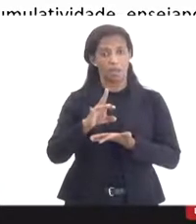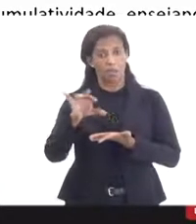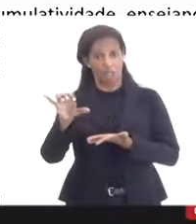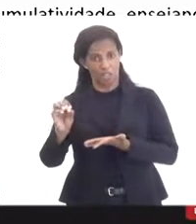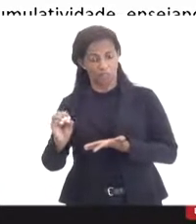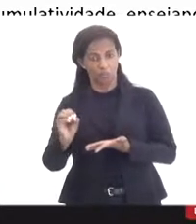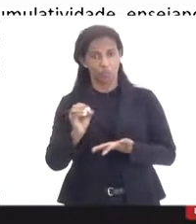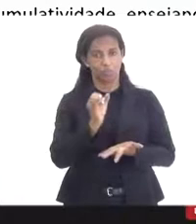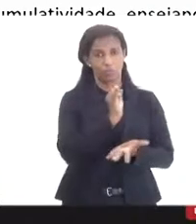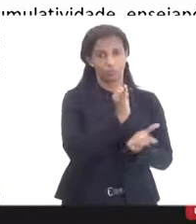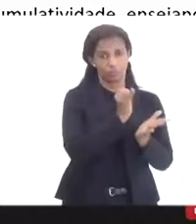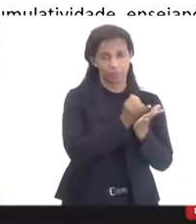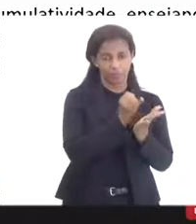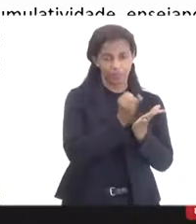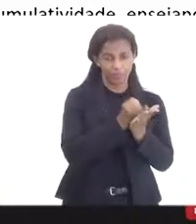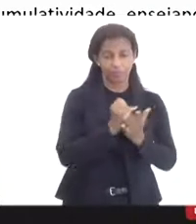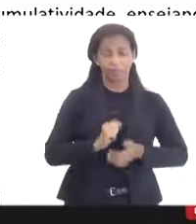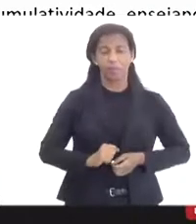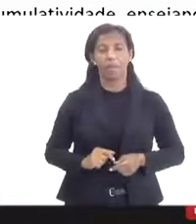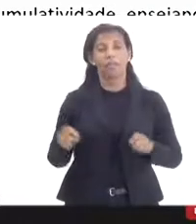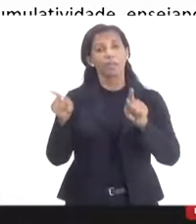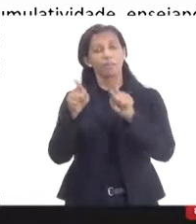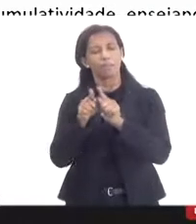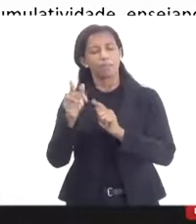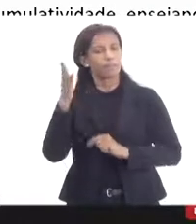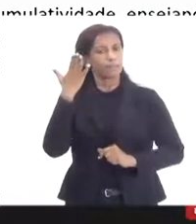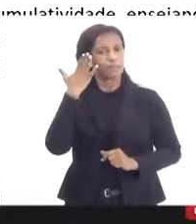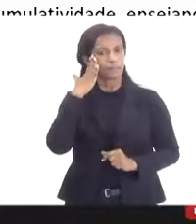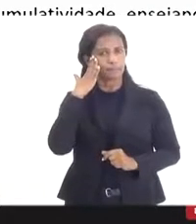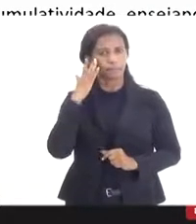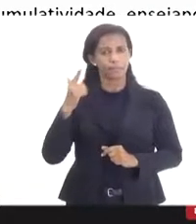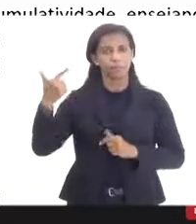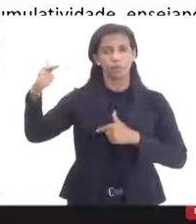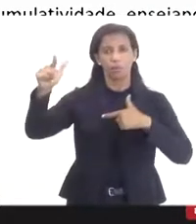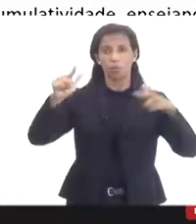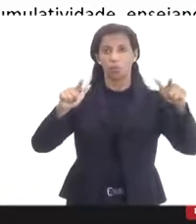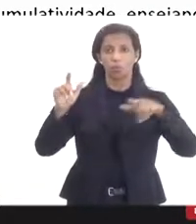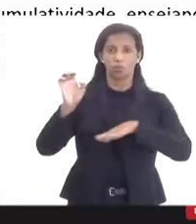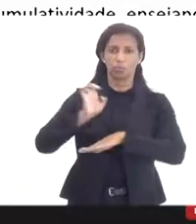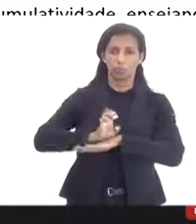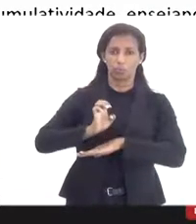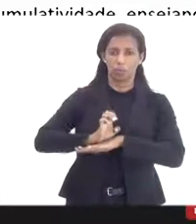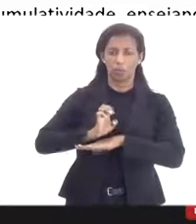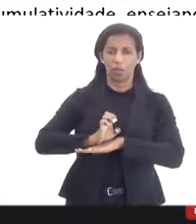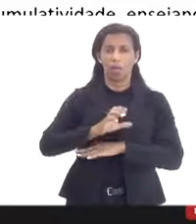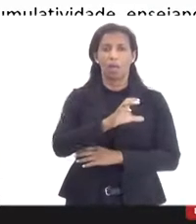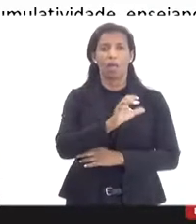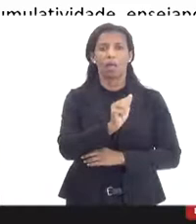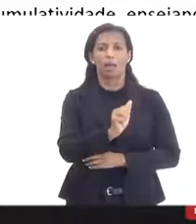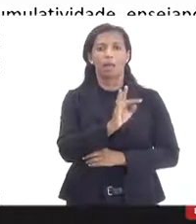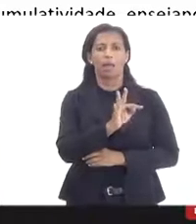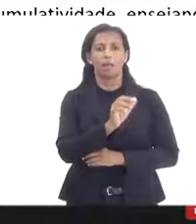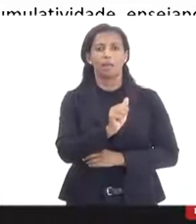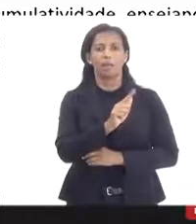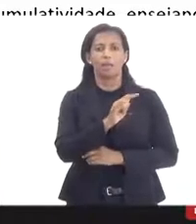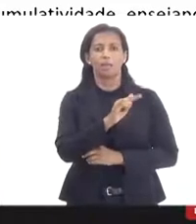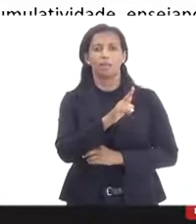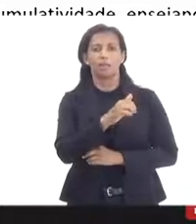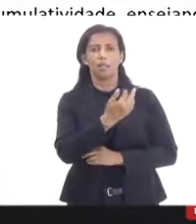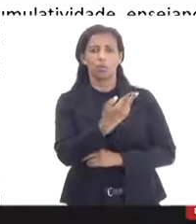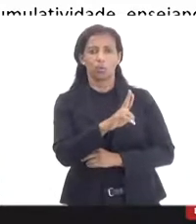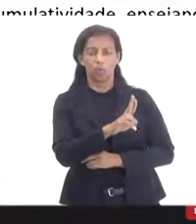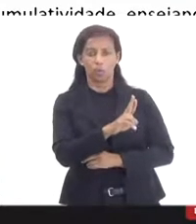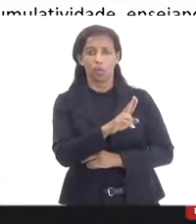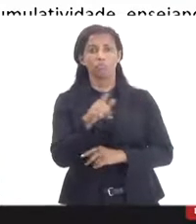ICMS. A gente também entende que outros estados, por exemplo, catalisadores, que a Petrobras